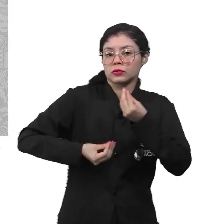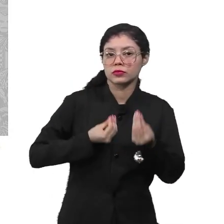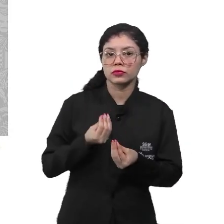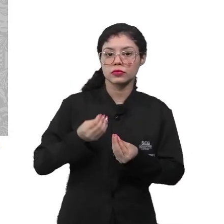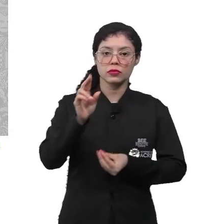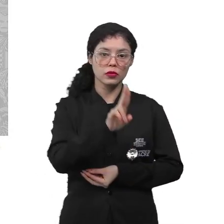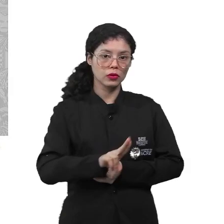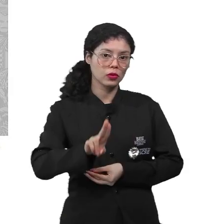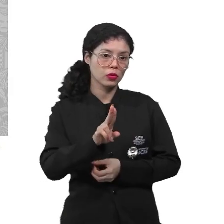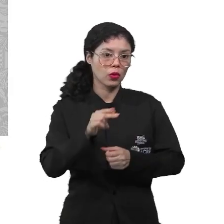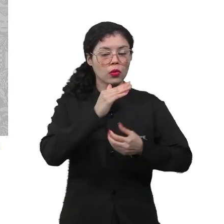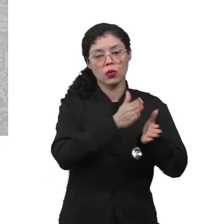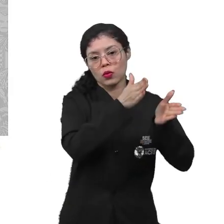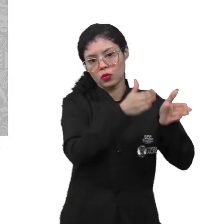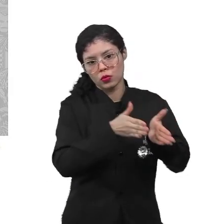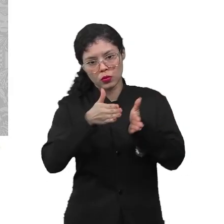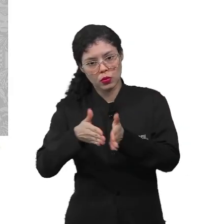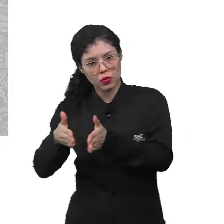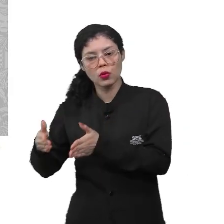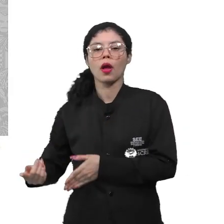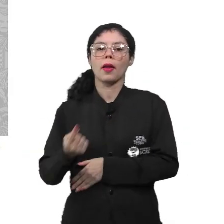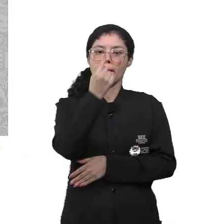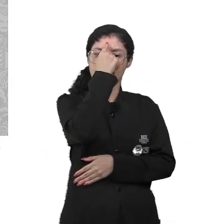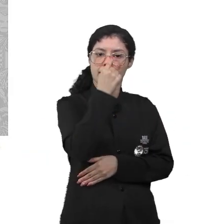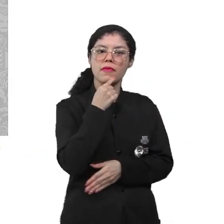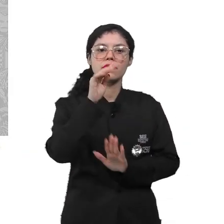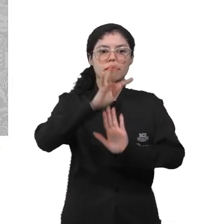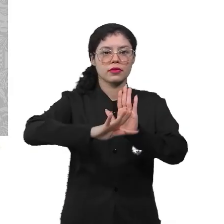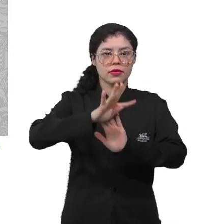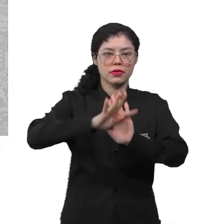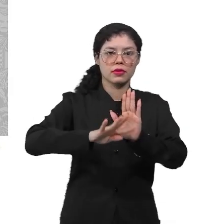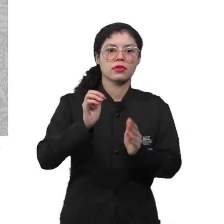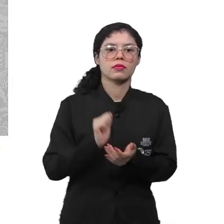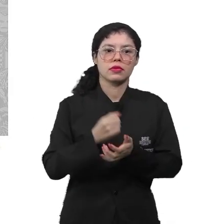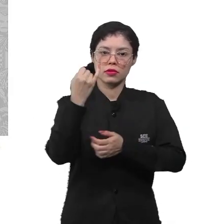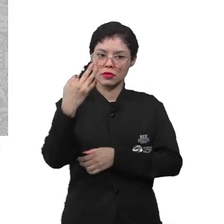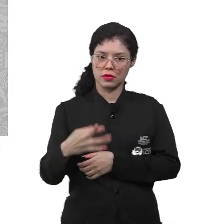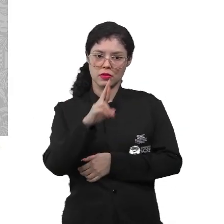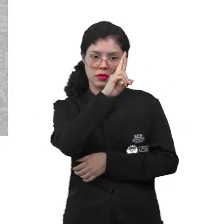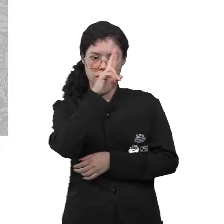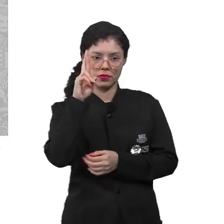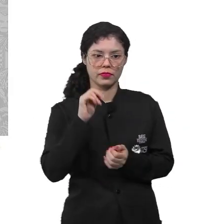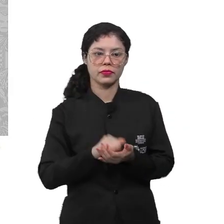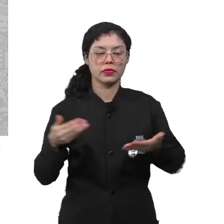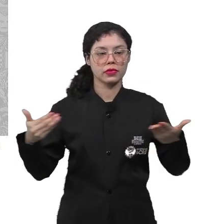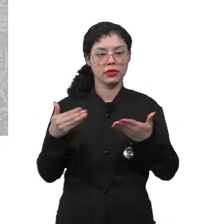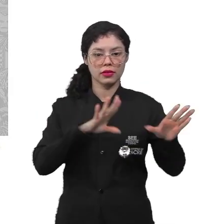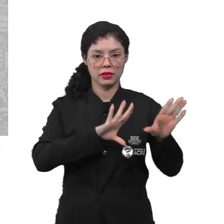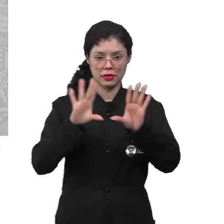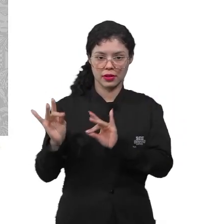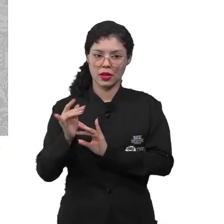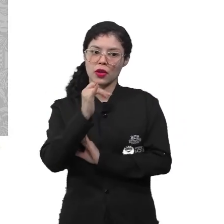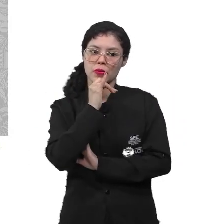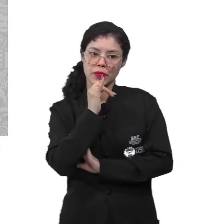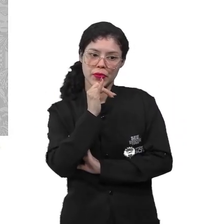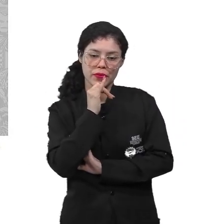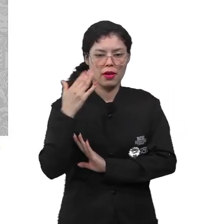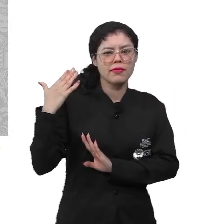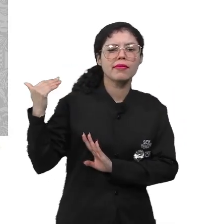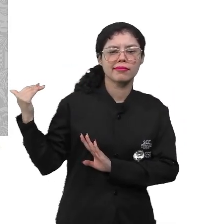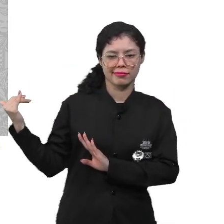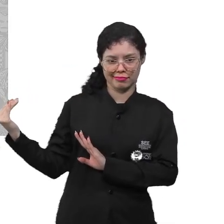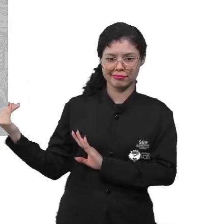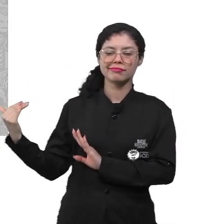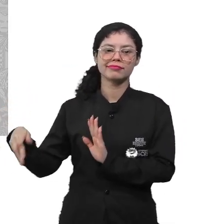de arte sequencial que utiliza imagens e textos para contar histórias. E aí a gente trouxe alguns exemplos